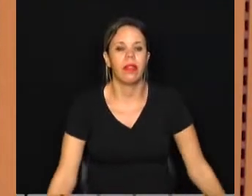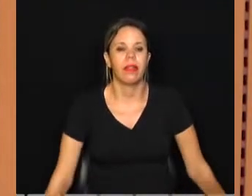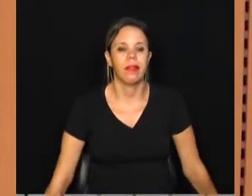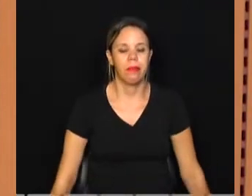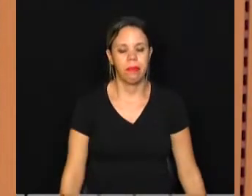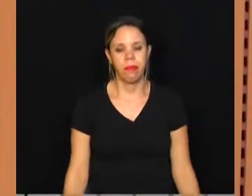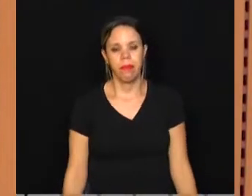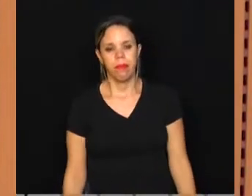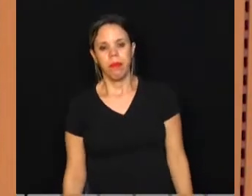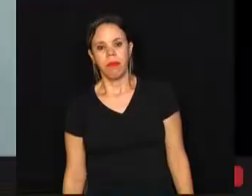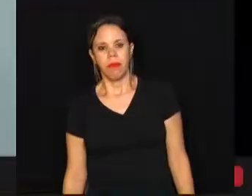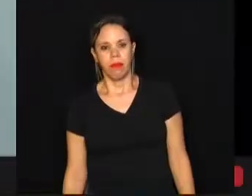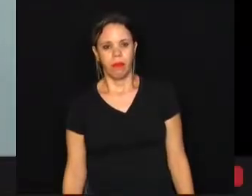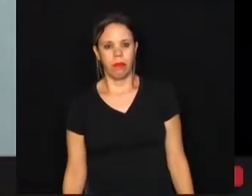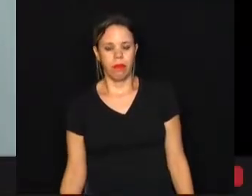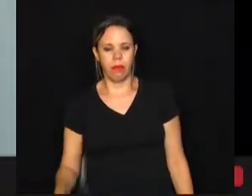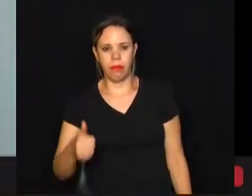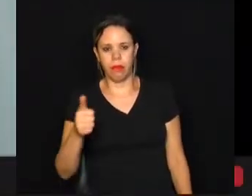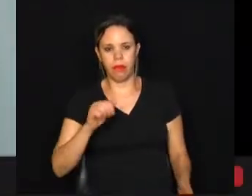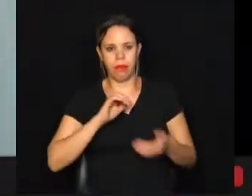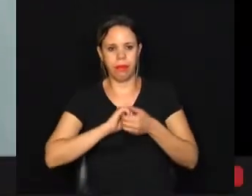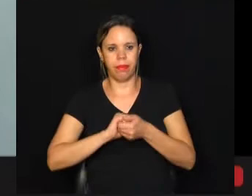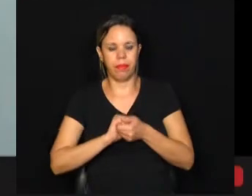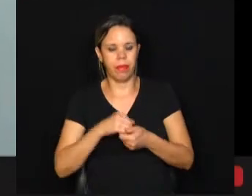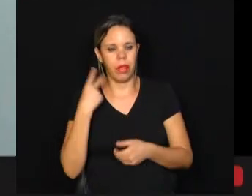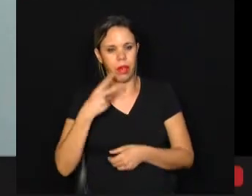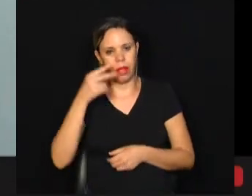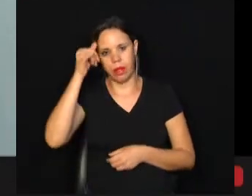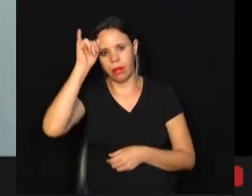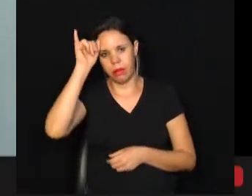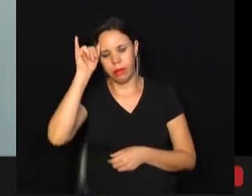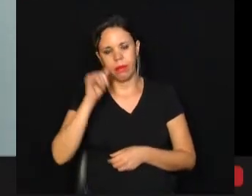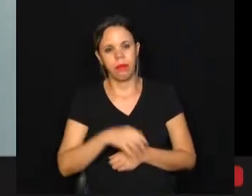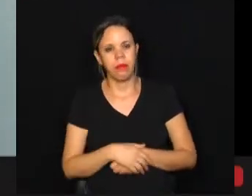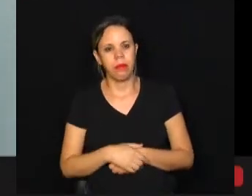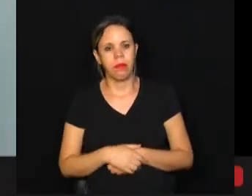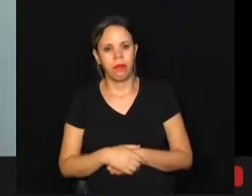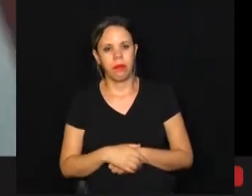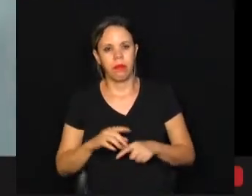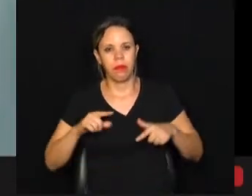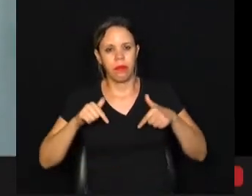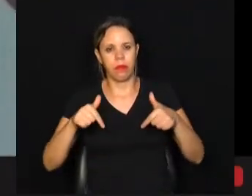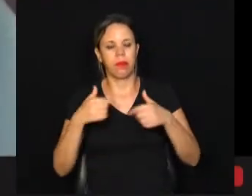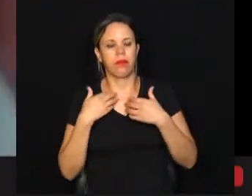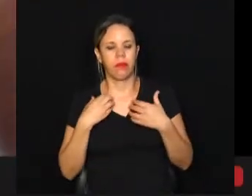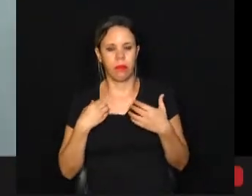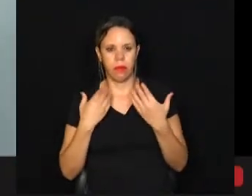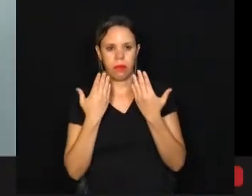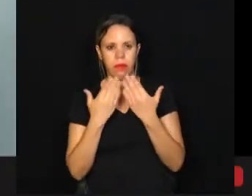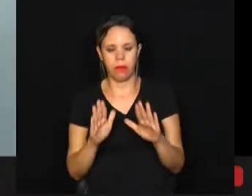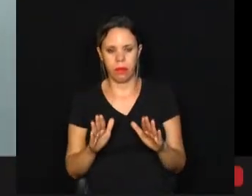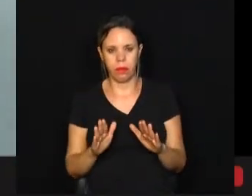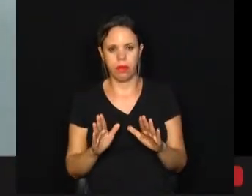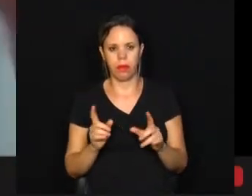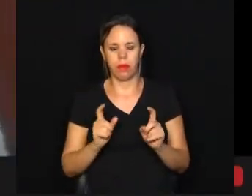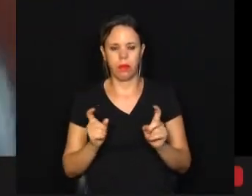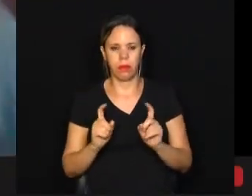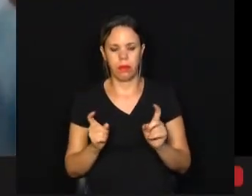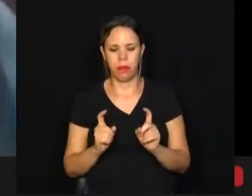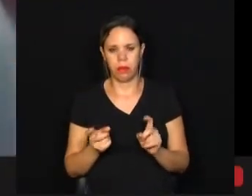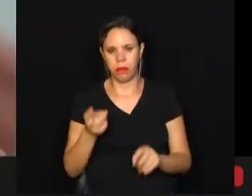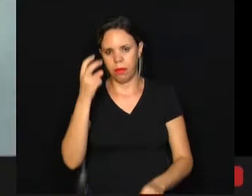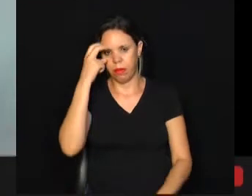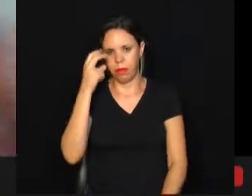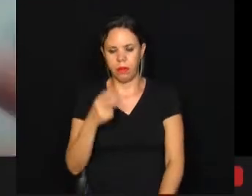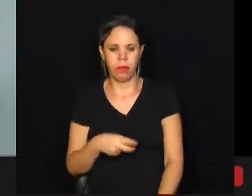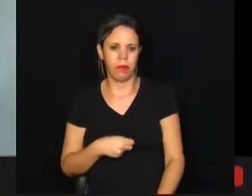Claro, primeiro cumprimentar o vereador Paulo Búfalo, né, pela iniciativa de abrir essa reunião da Comissão de Cultura